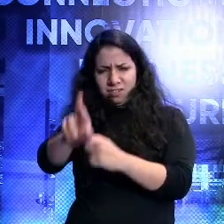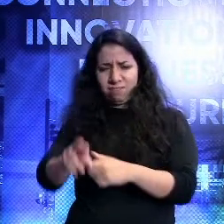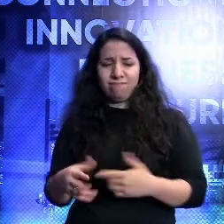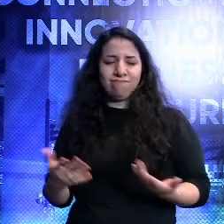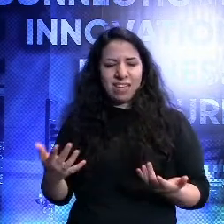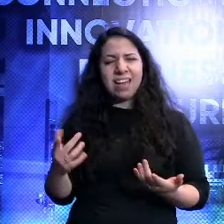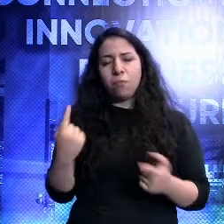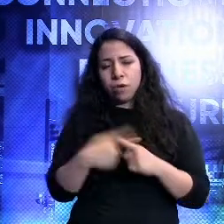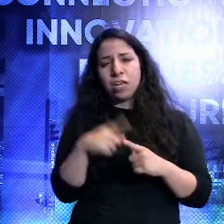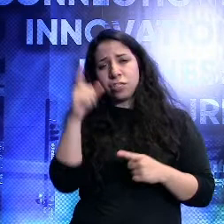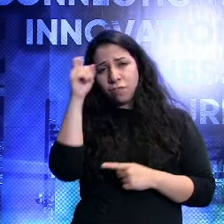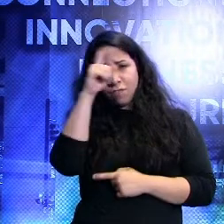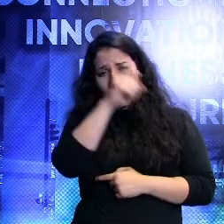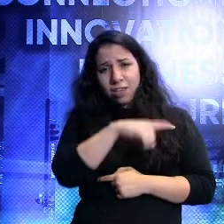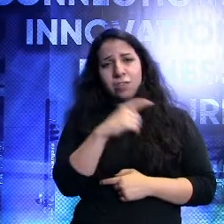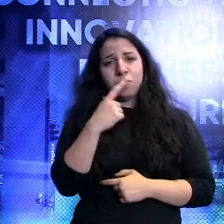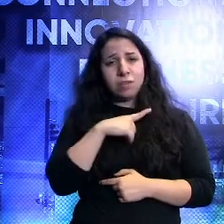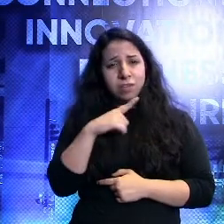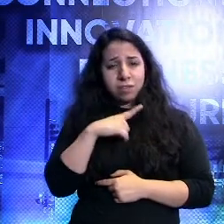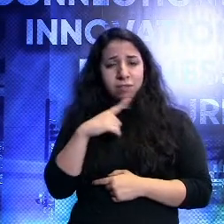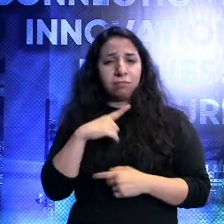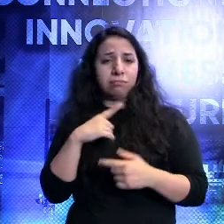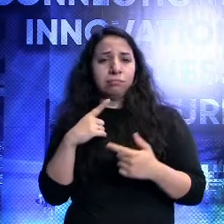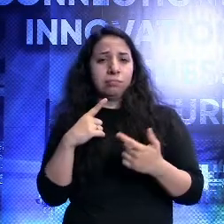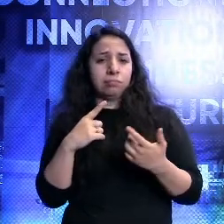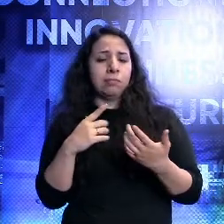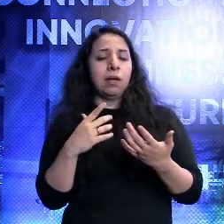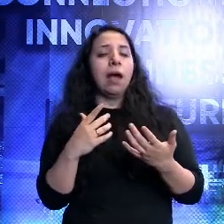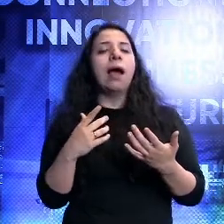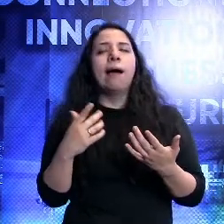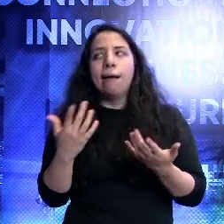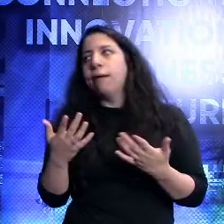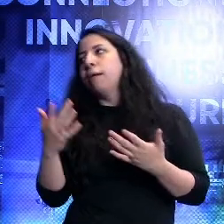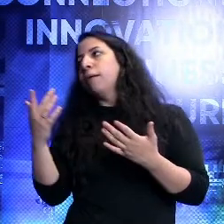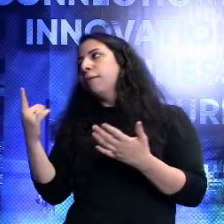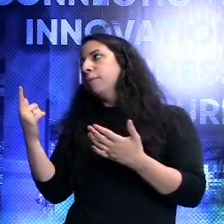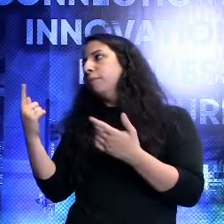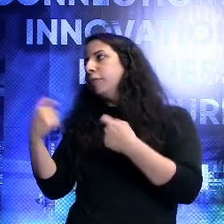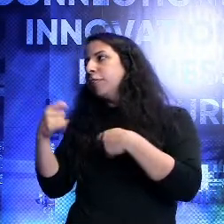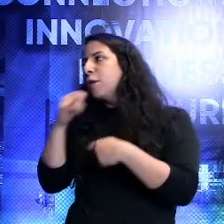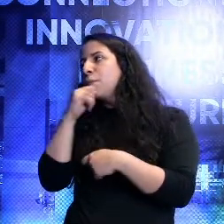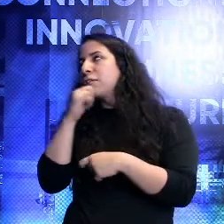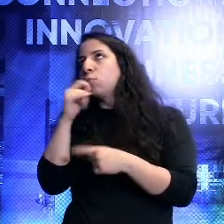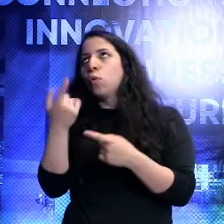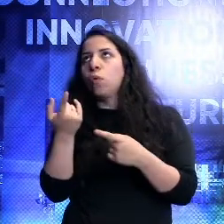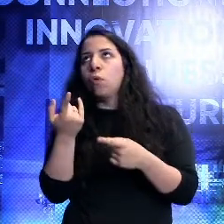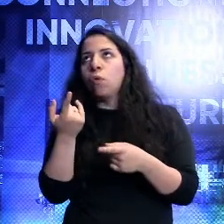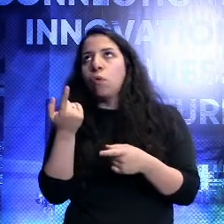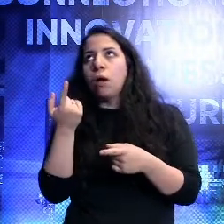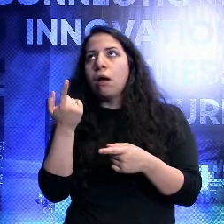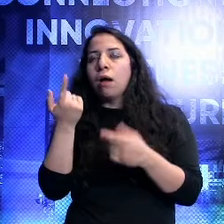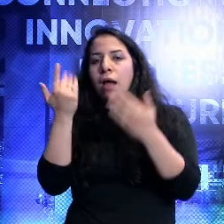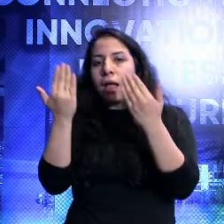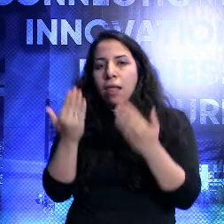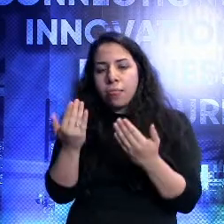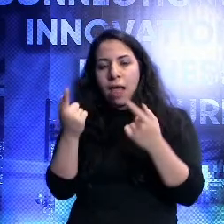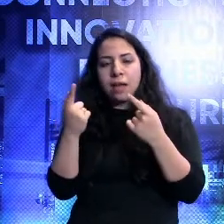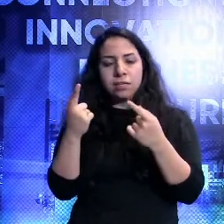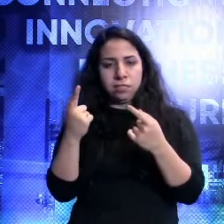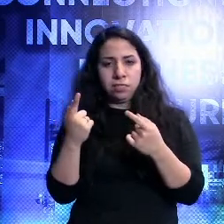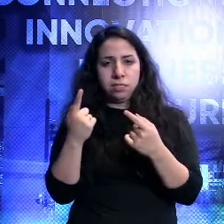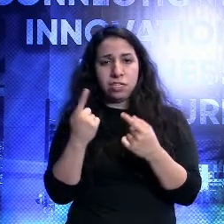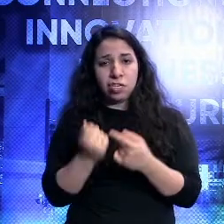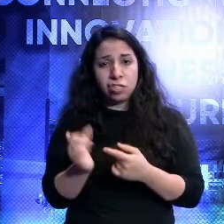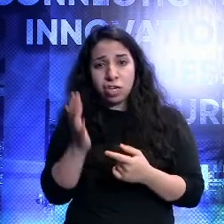estatístico. E aquelas organizações de pequeno para médio porte não têm condições de fazer isso sem um esforço muito grande, seja